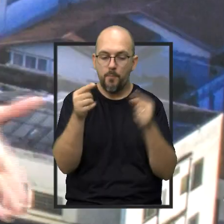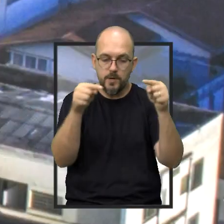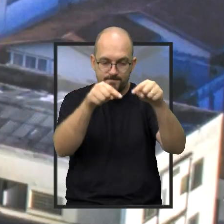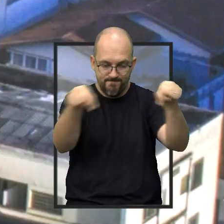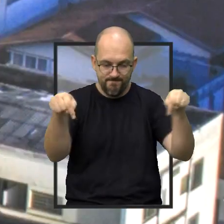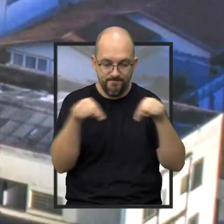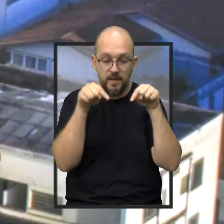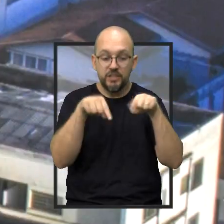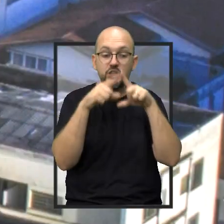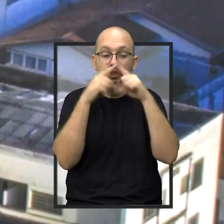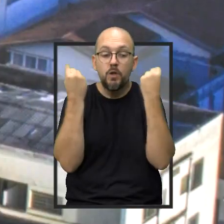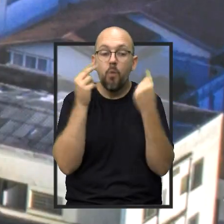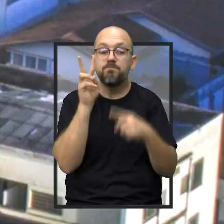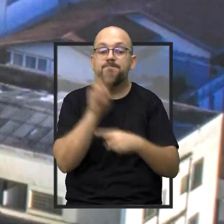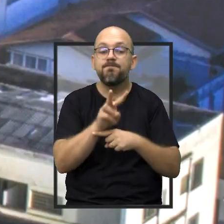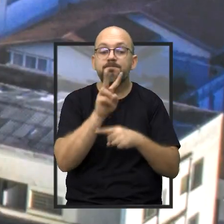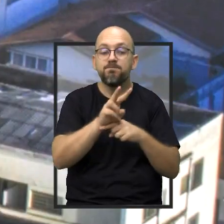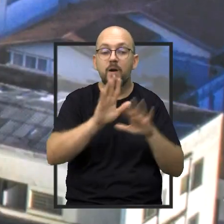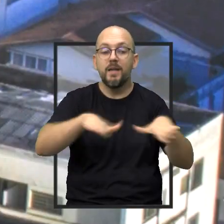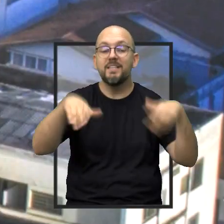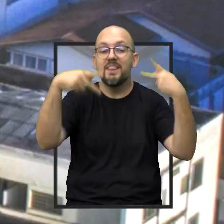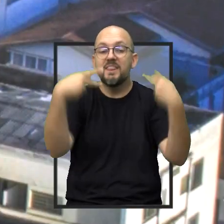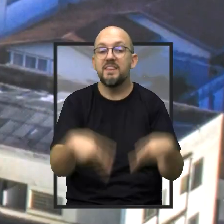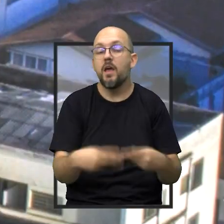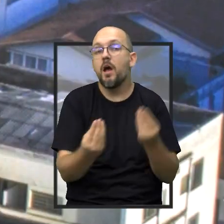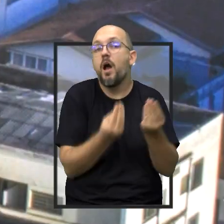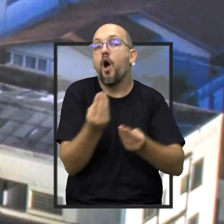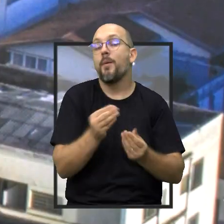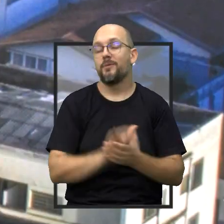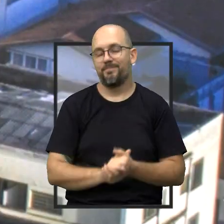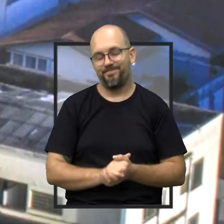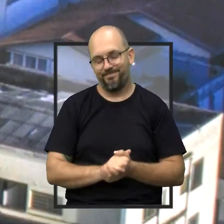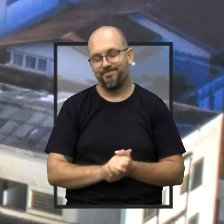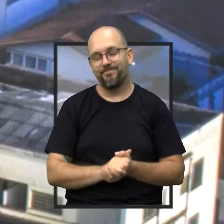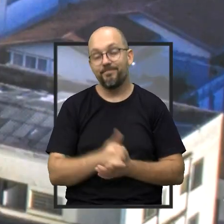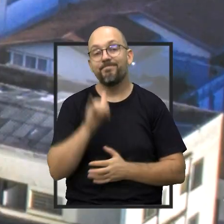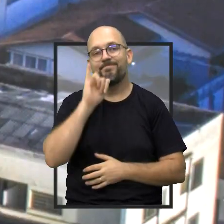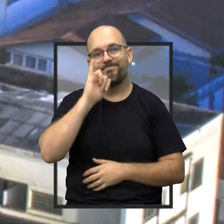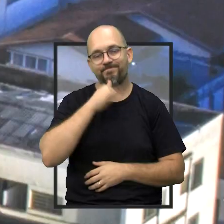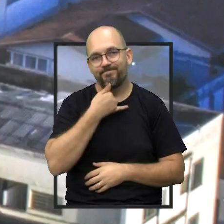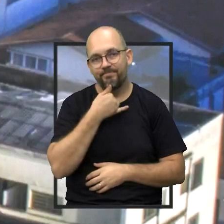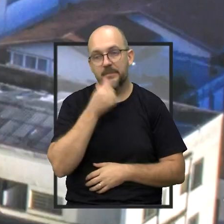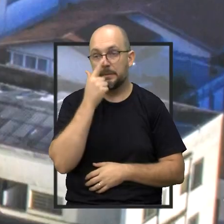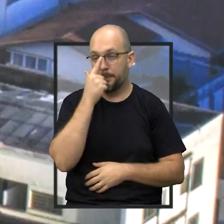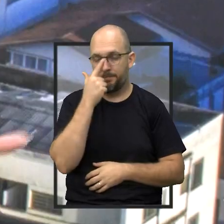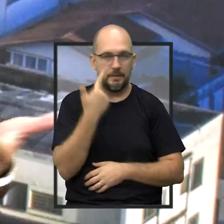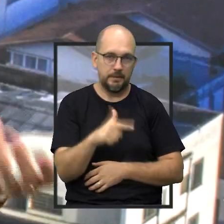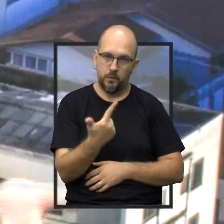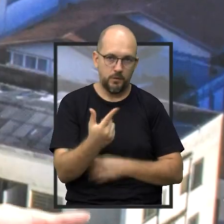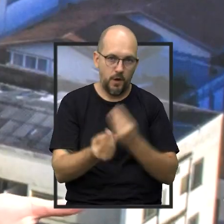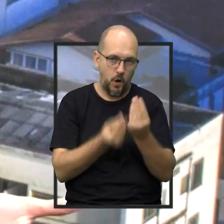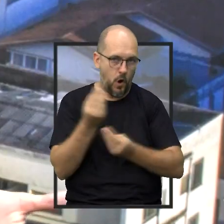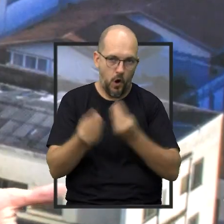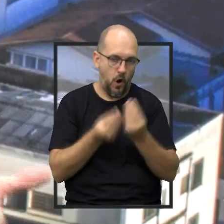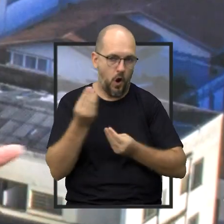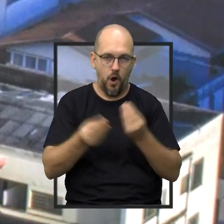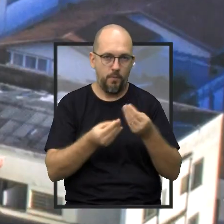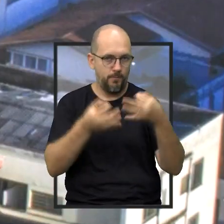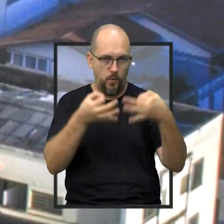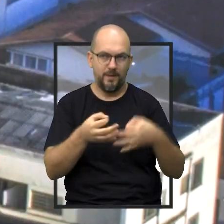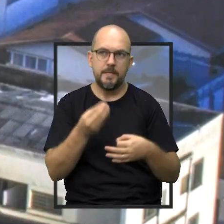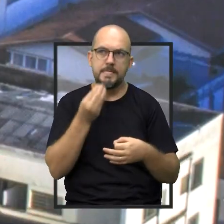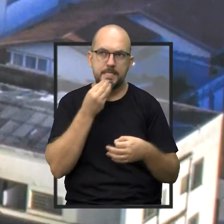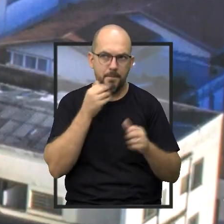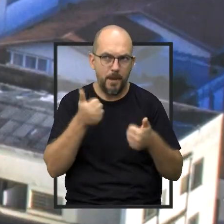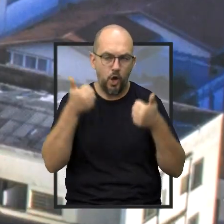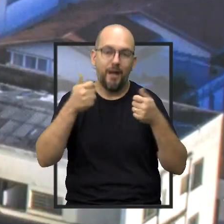está a estrutura de proteção das nossas crianças. Infelizmente, não está como deveria. Dá